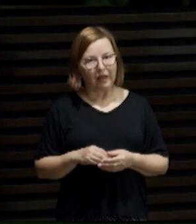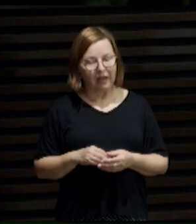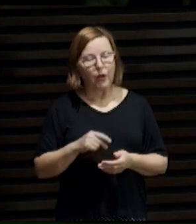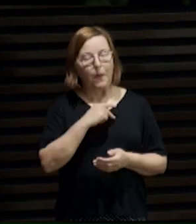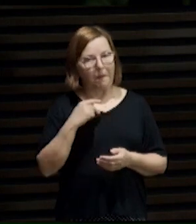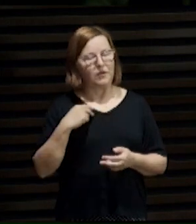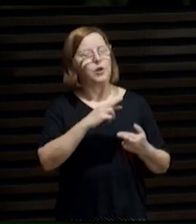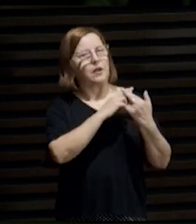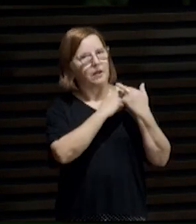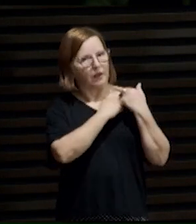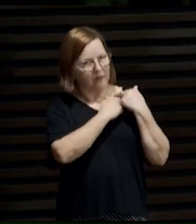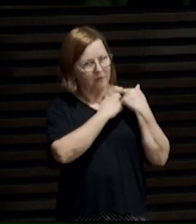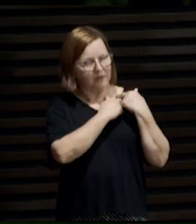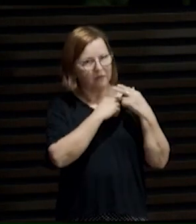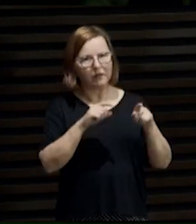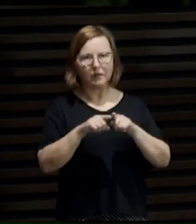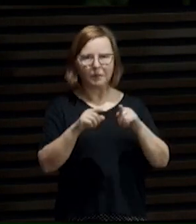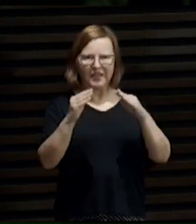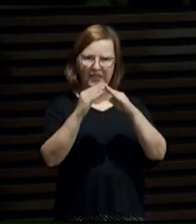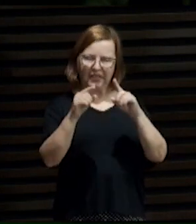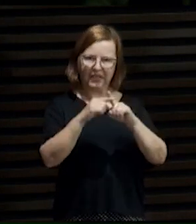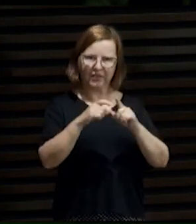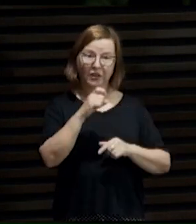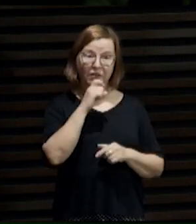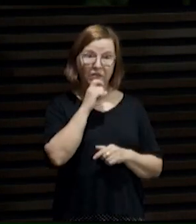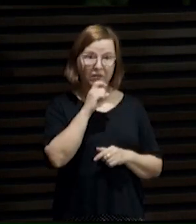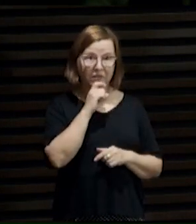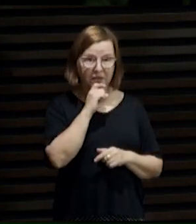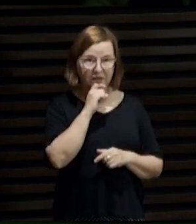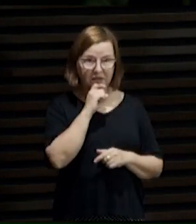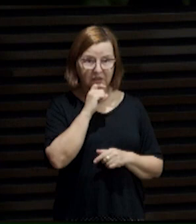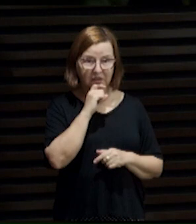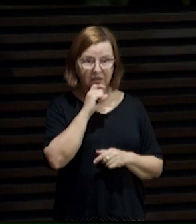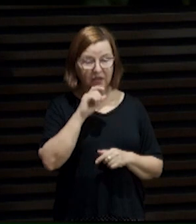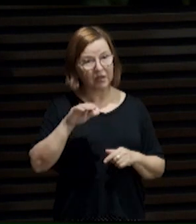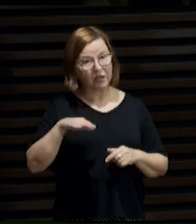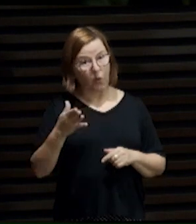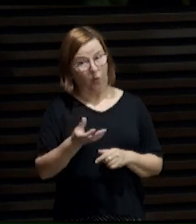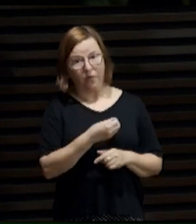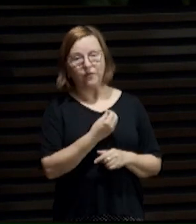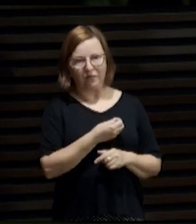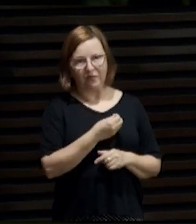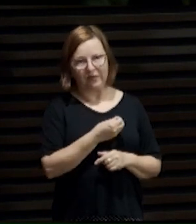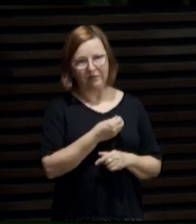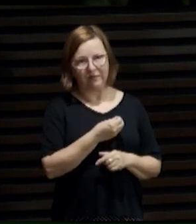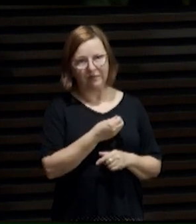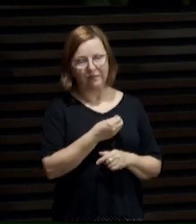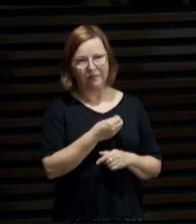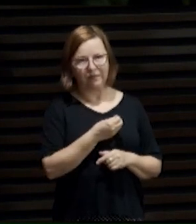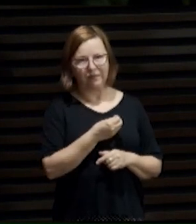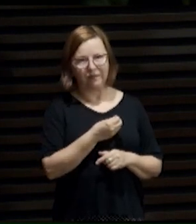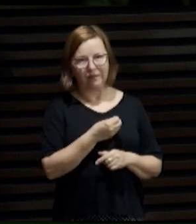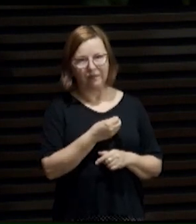pastores. Mas a igreja é fria ou é uma igreja viva, dependendo da